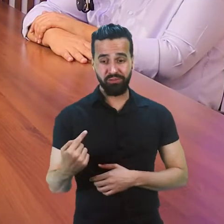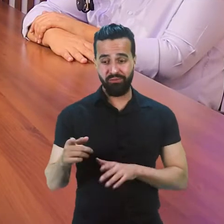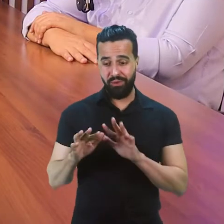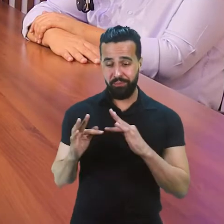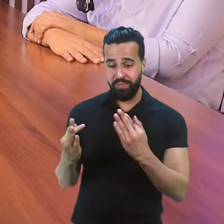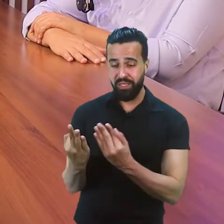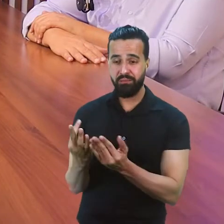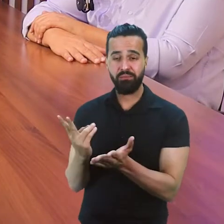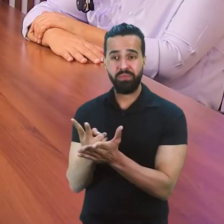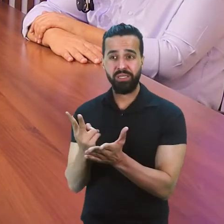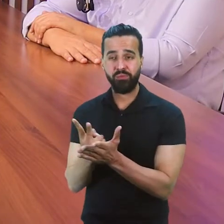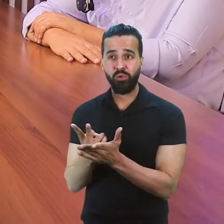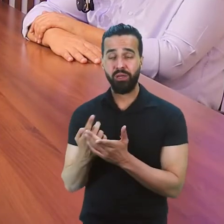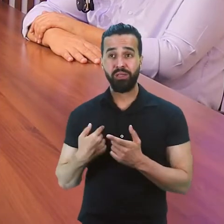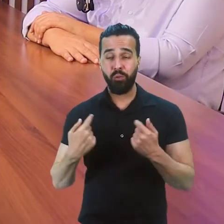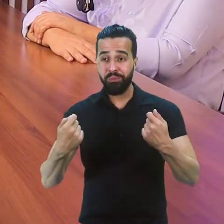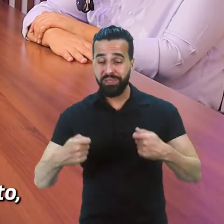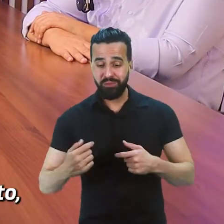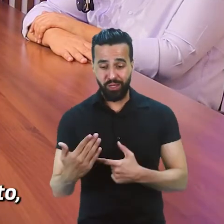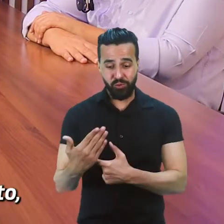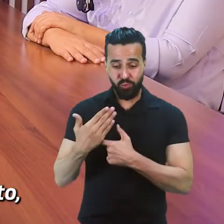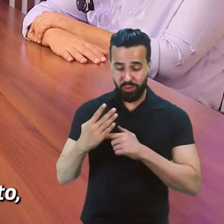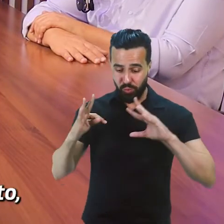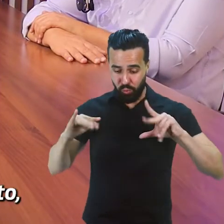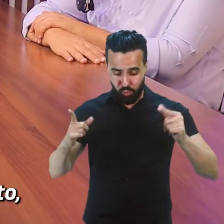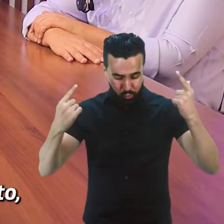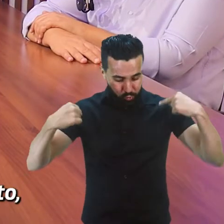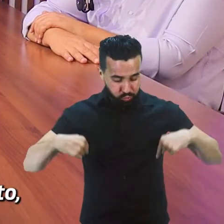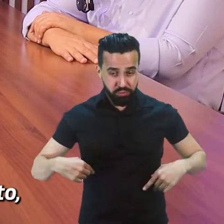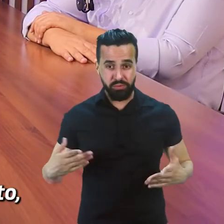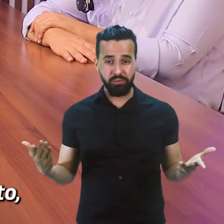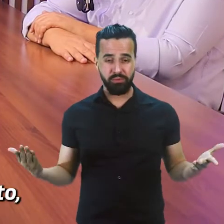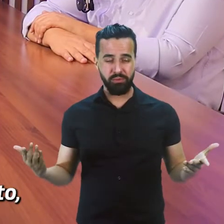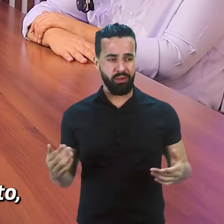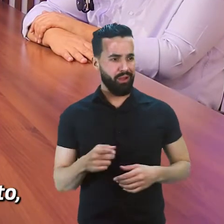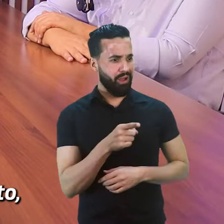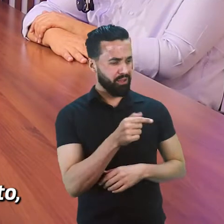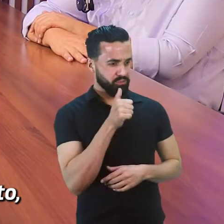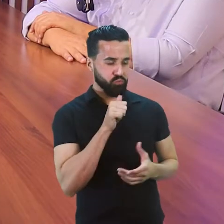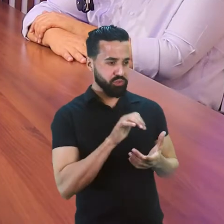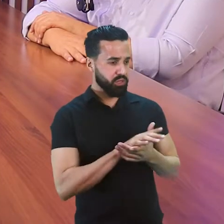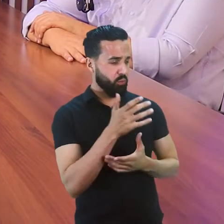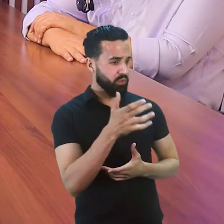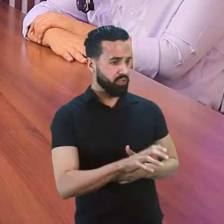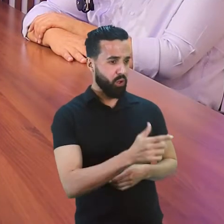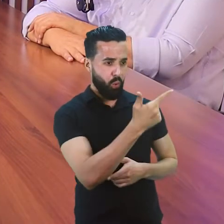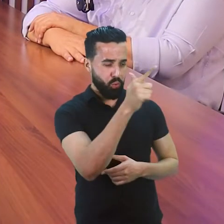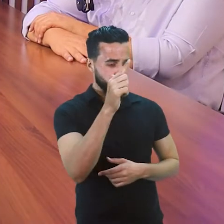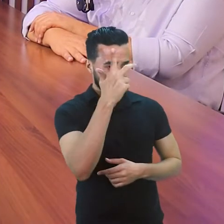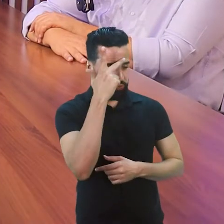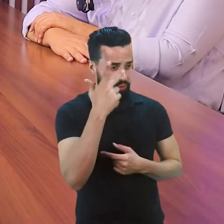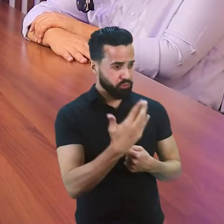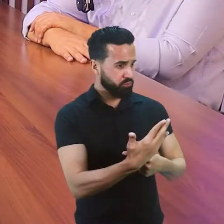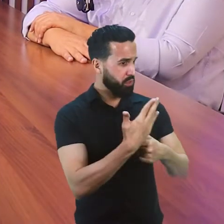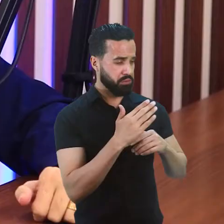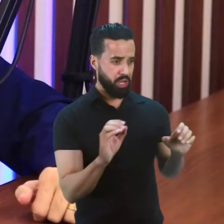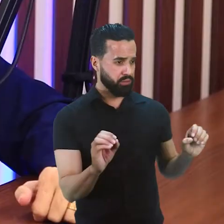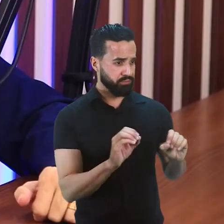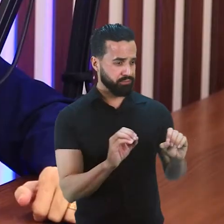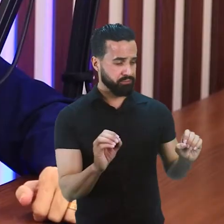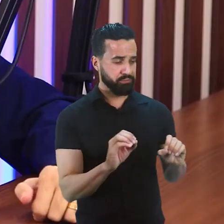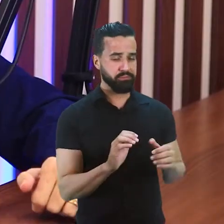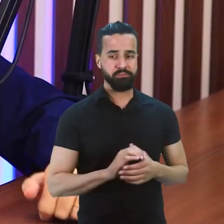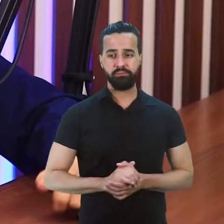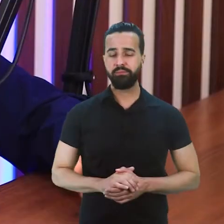mesmo? Eu preciso de ajuda para tudo. Ela não queria ajuda, outras pessoas junto. Queria só você, ela resolver tudo junto. Queria